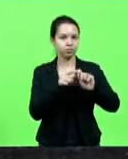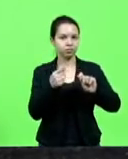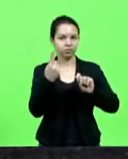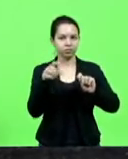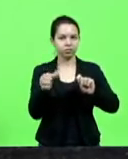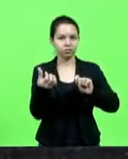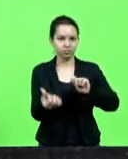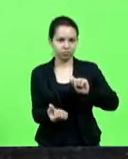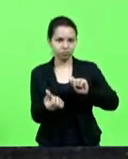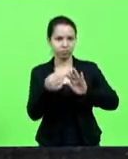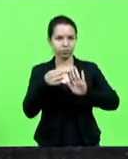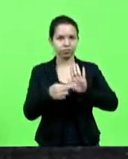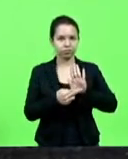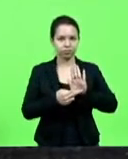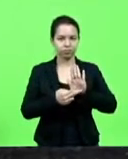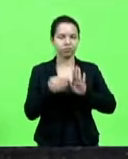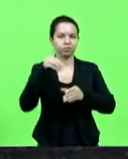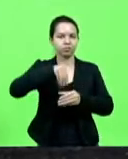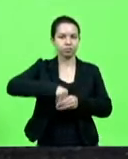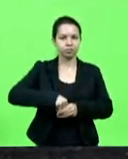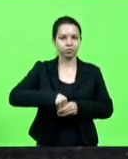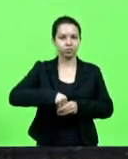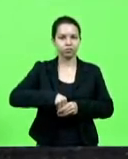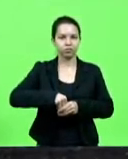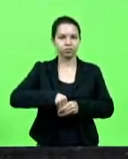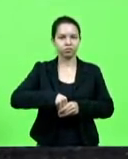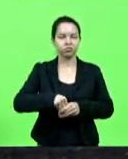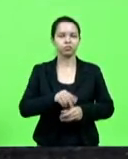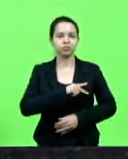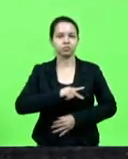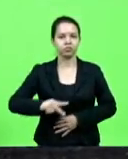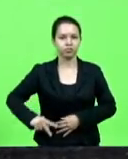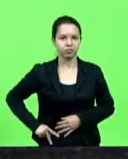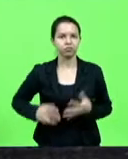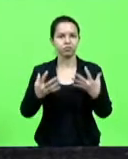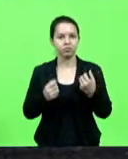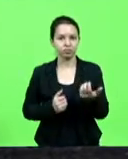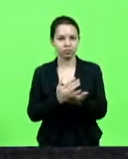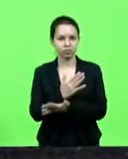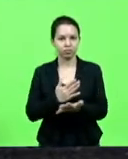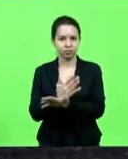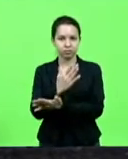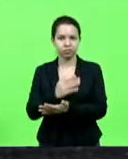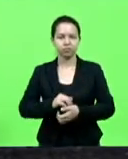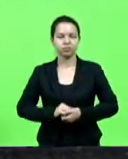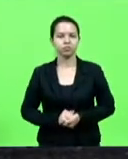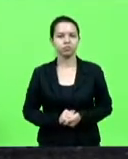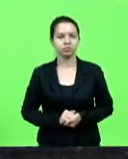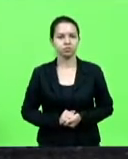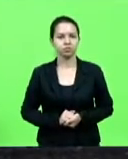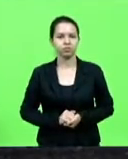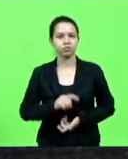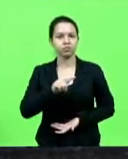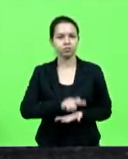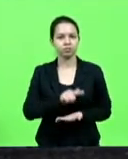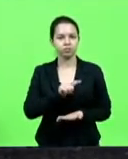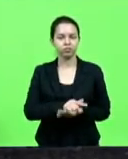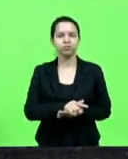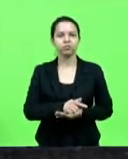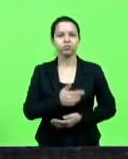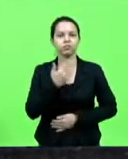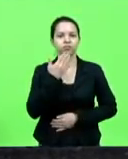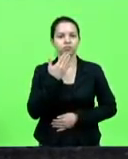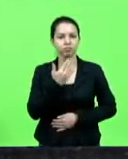106 do Regimento Interno, o senhor presidente deu a por aprovada. Expediente. O senhor presidente